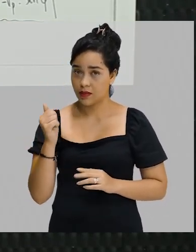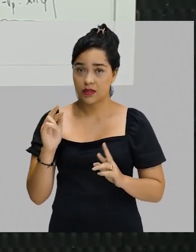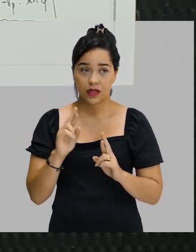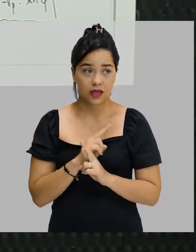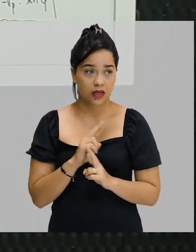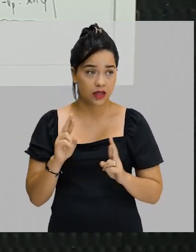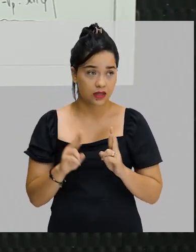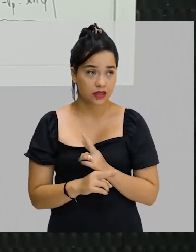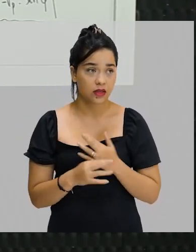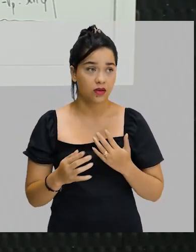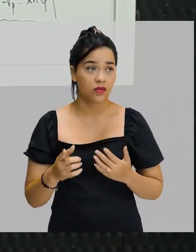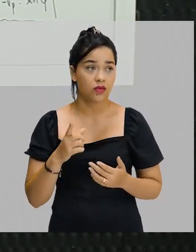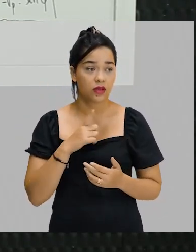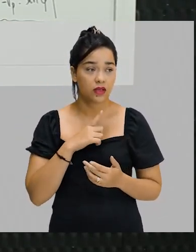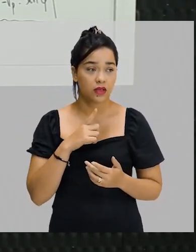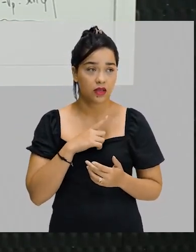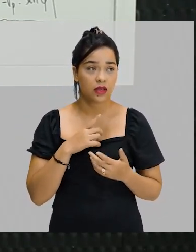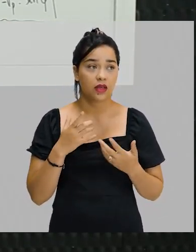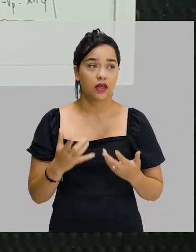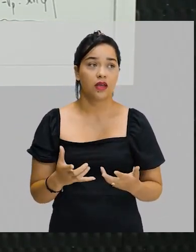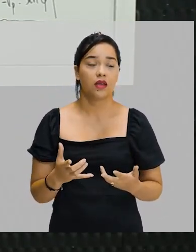relação